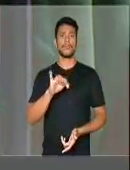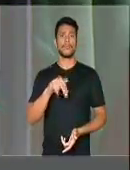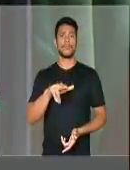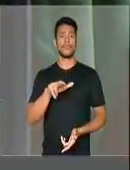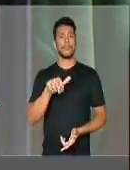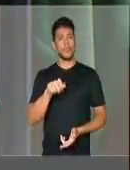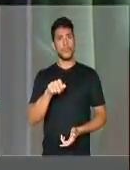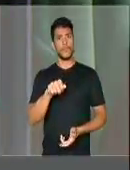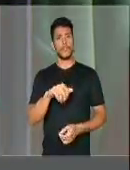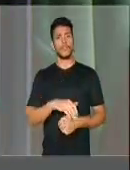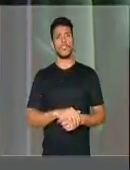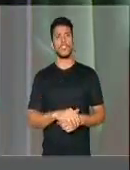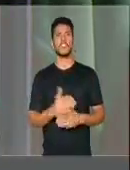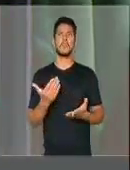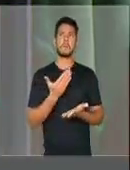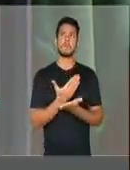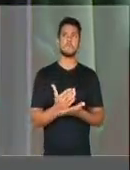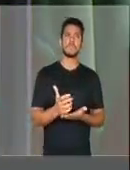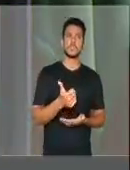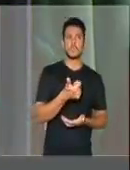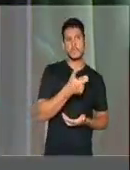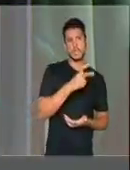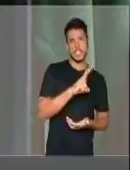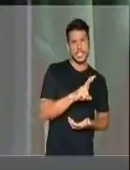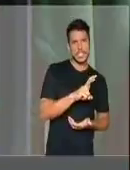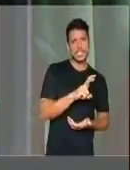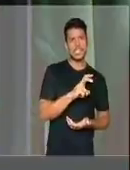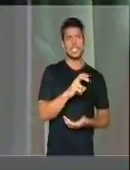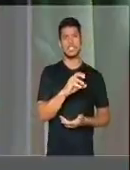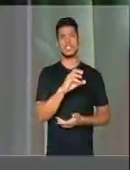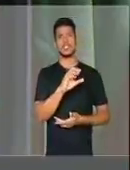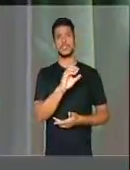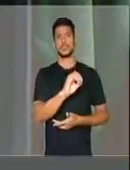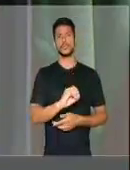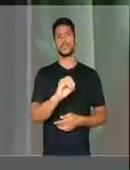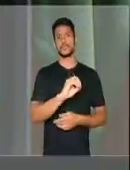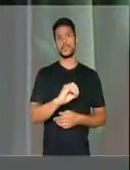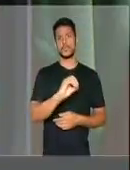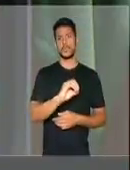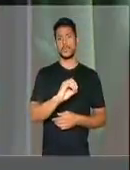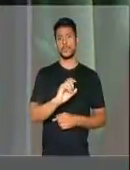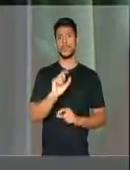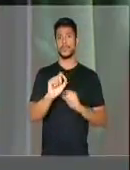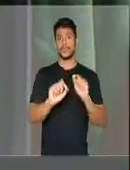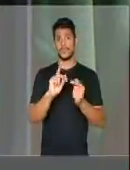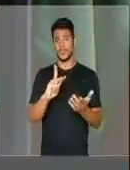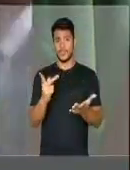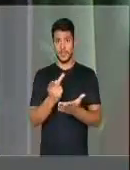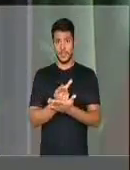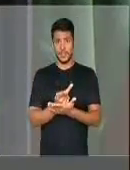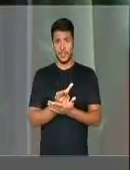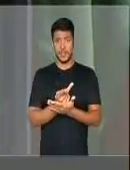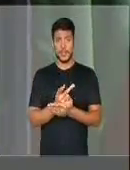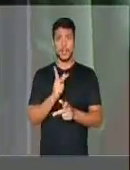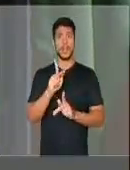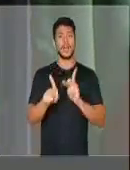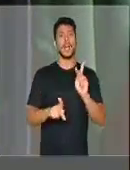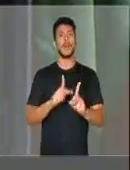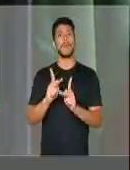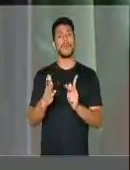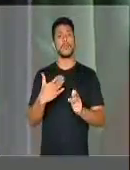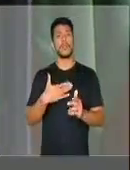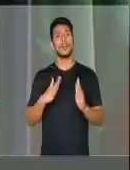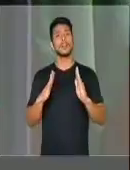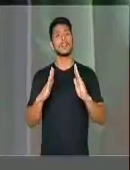dia 15 deste mês. A população da minha cidade, da nossa cidade, do noroeste